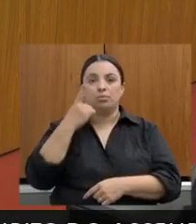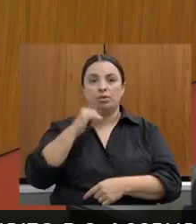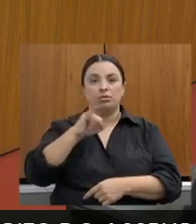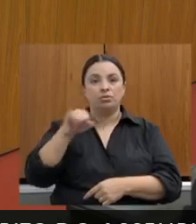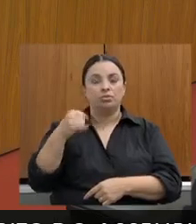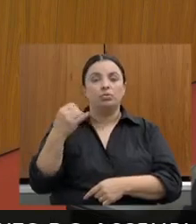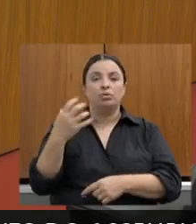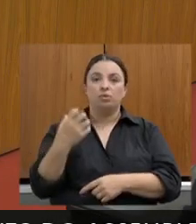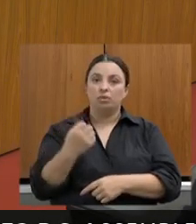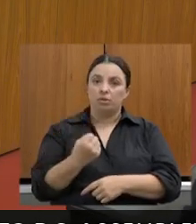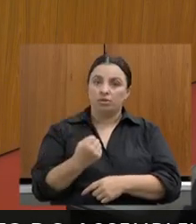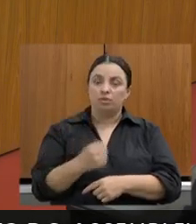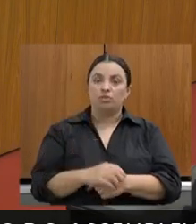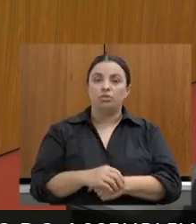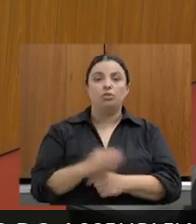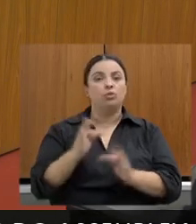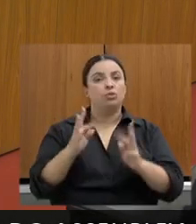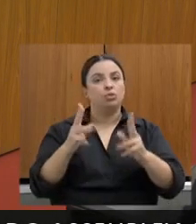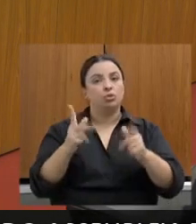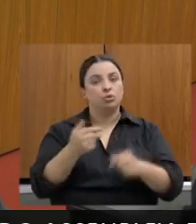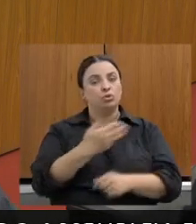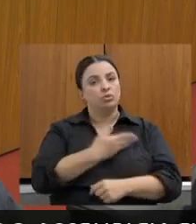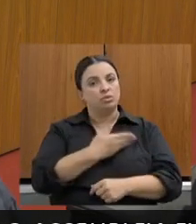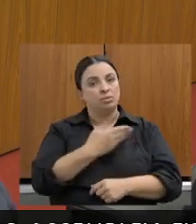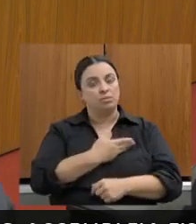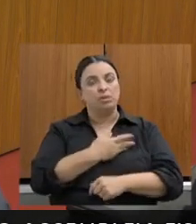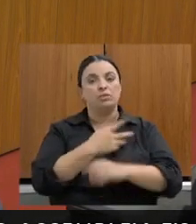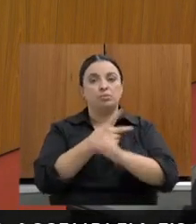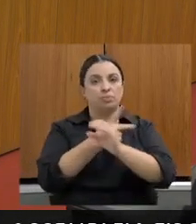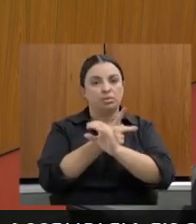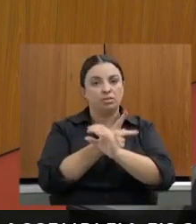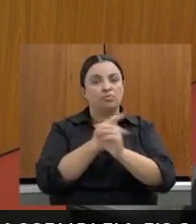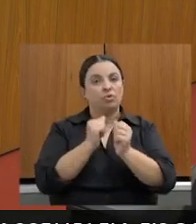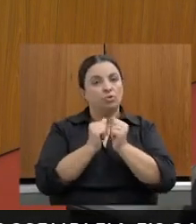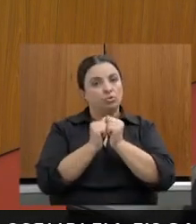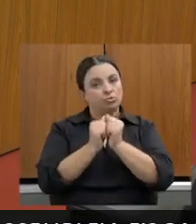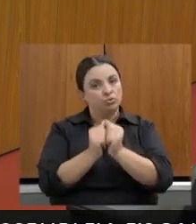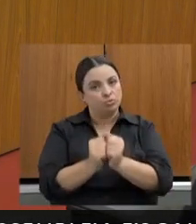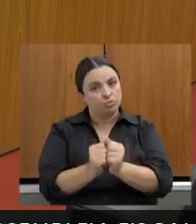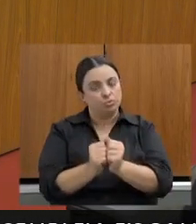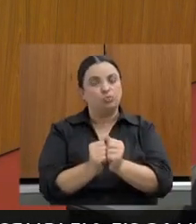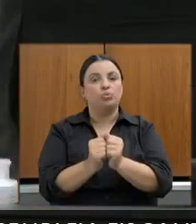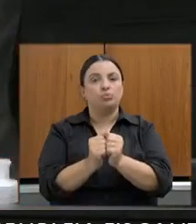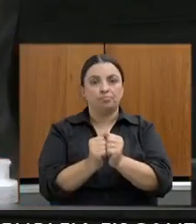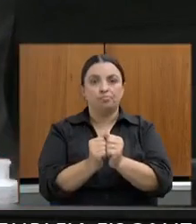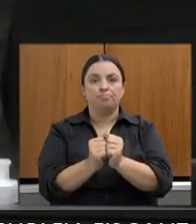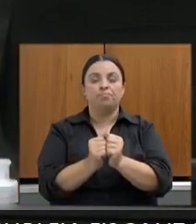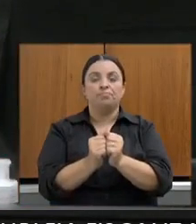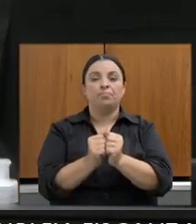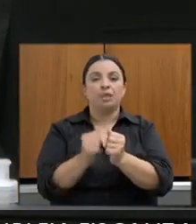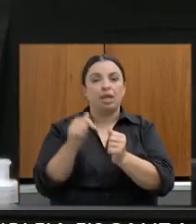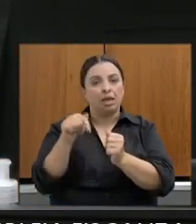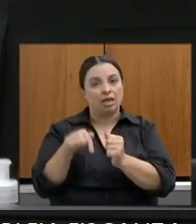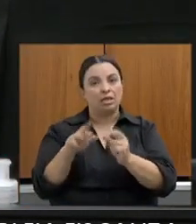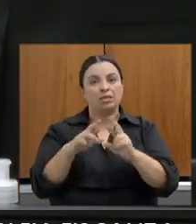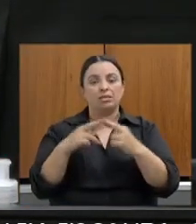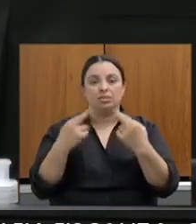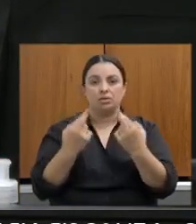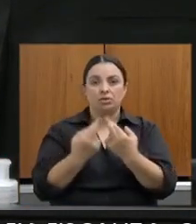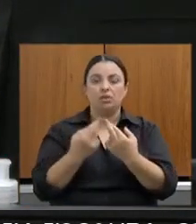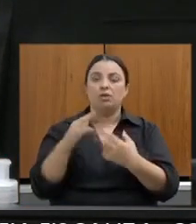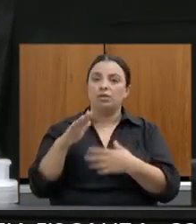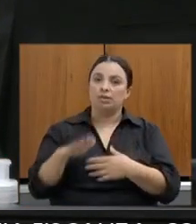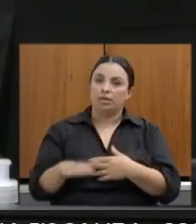Obrigada aos colegas da Polícia Civil que nos acompanha nesta reunião desta